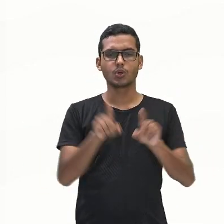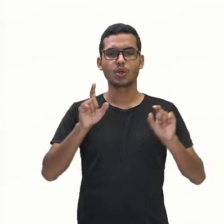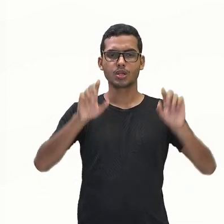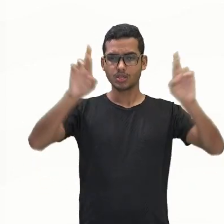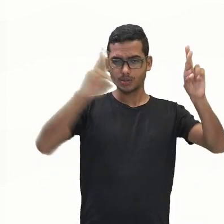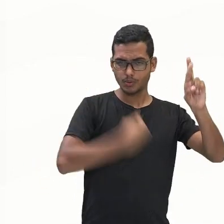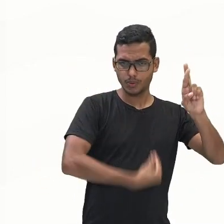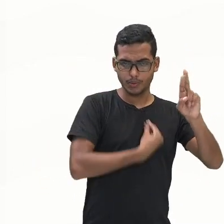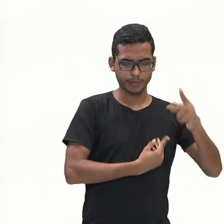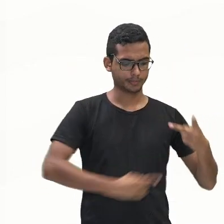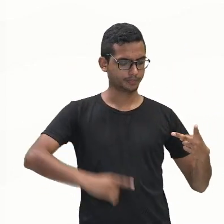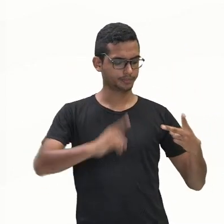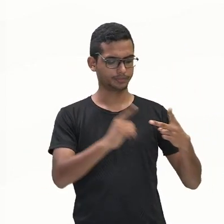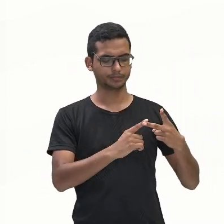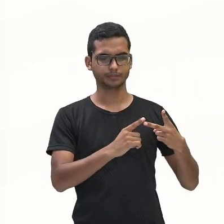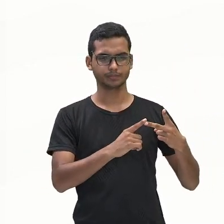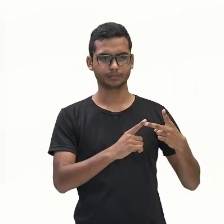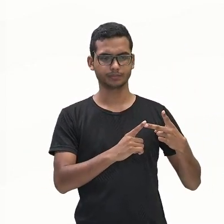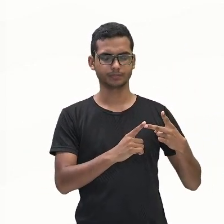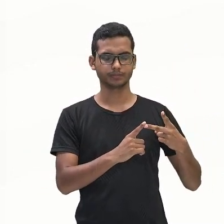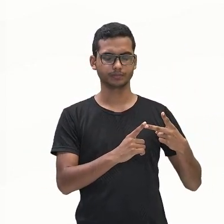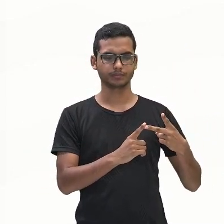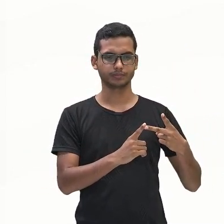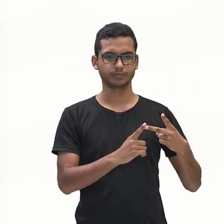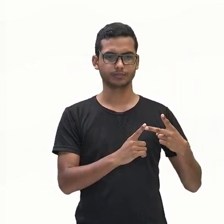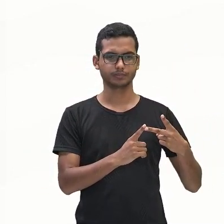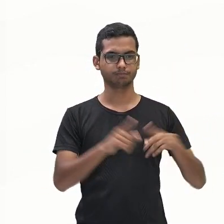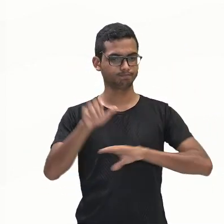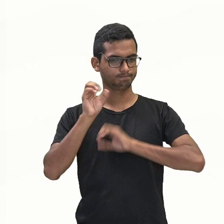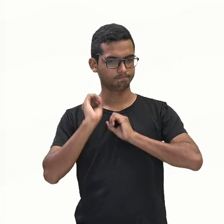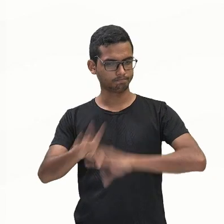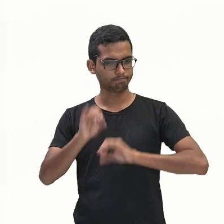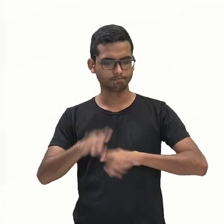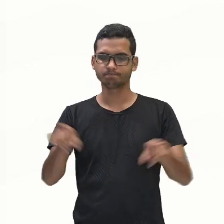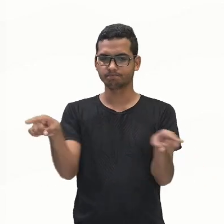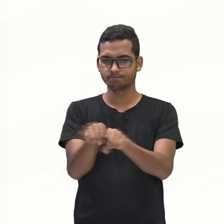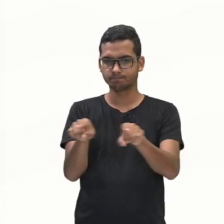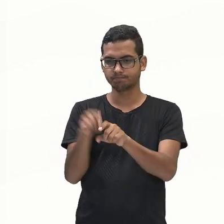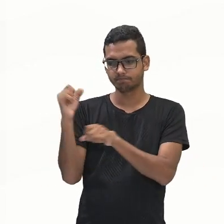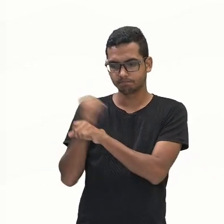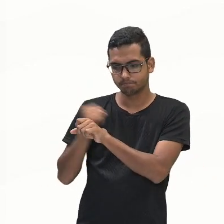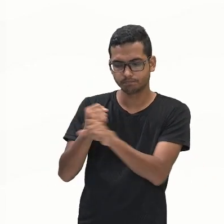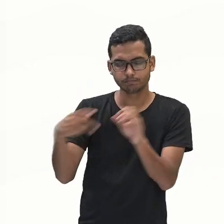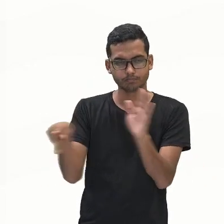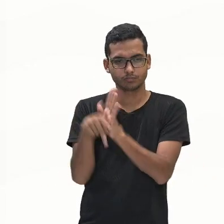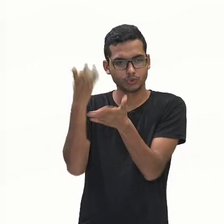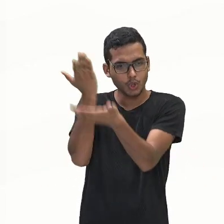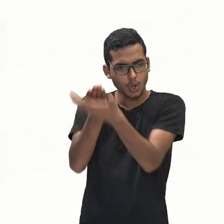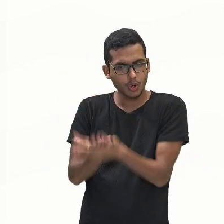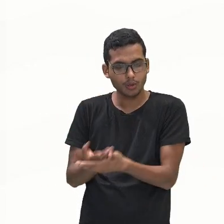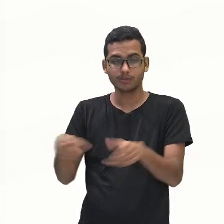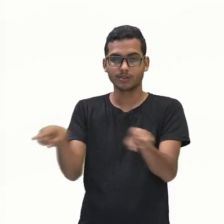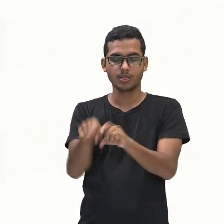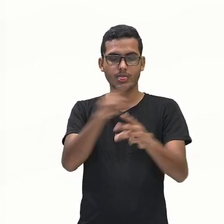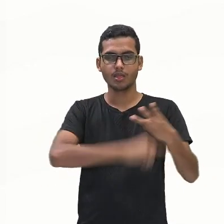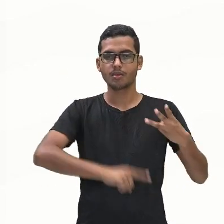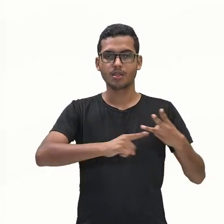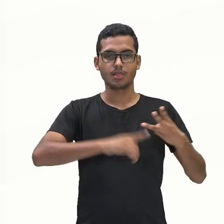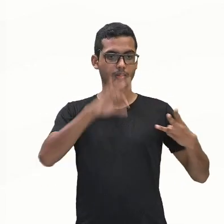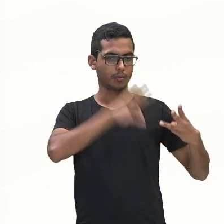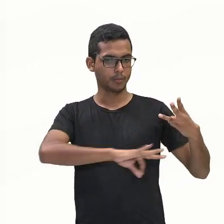vida, o que nós vimos ali com relação à educação, né, aos anos de escolaridade e também à renda.